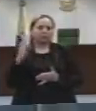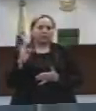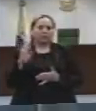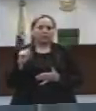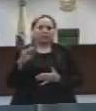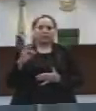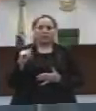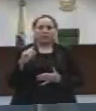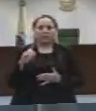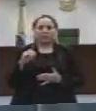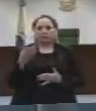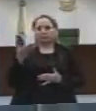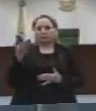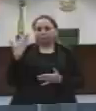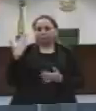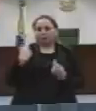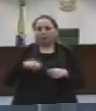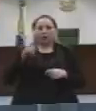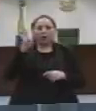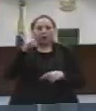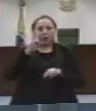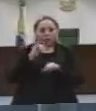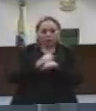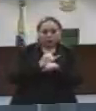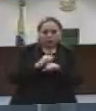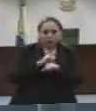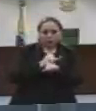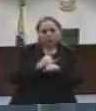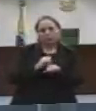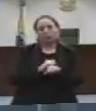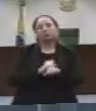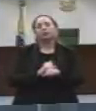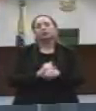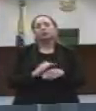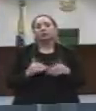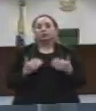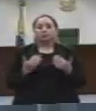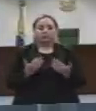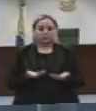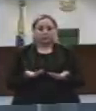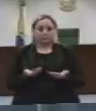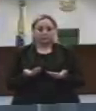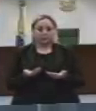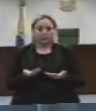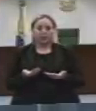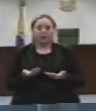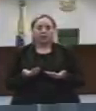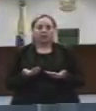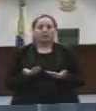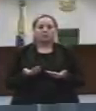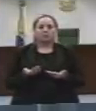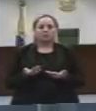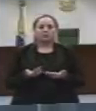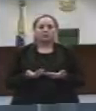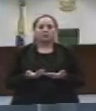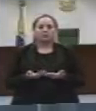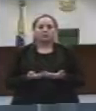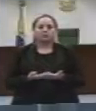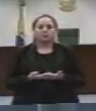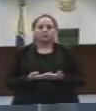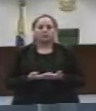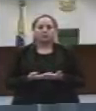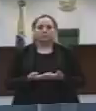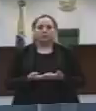Então vamos lembrar isso estrategicamente E aí então lá eh eh eh eh em